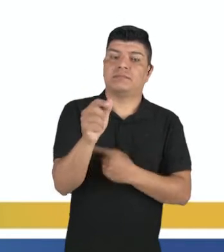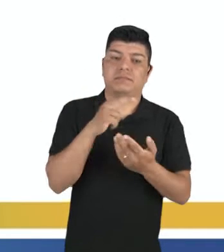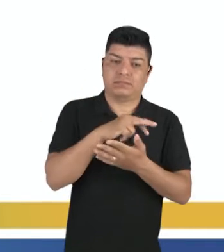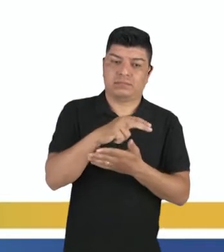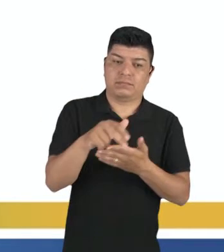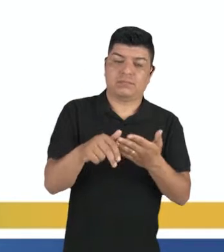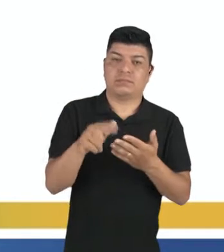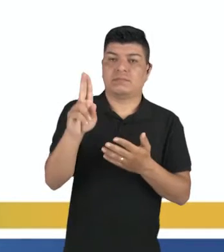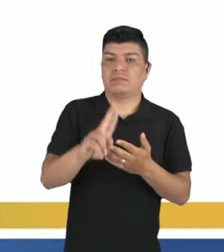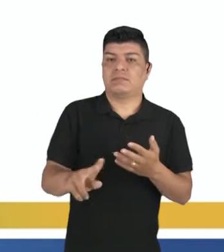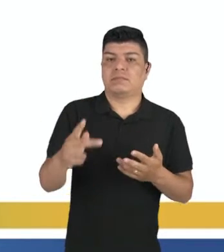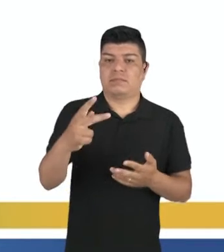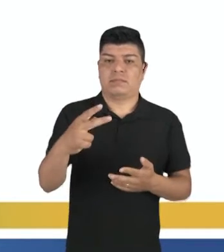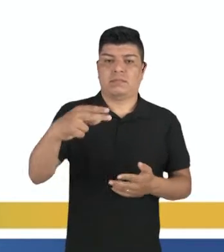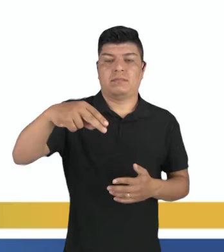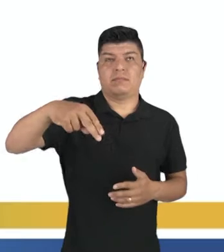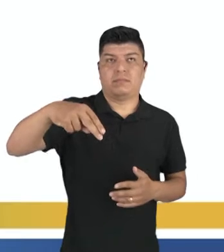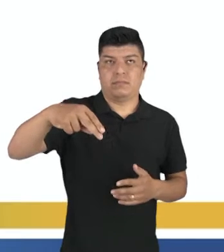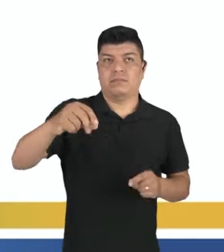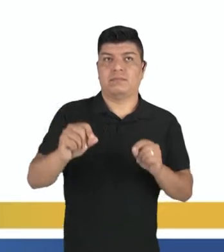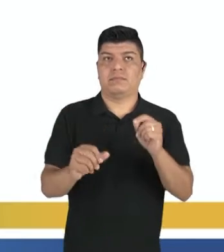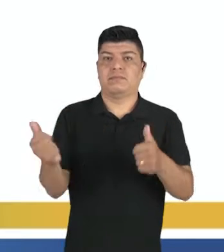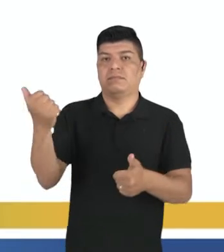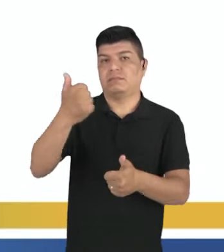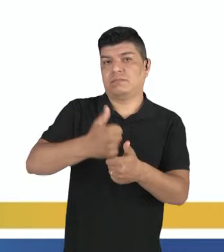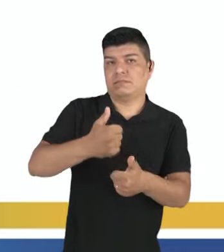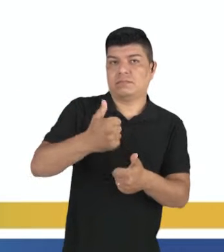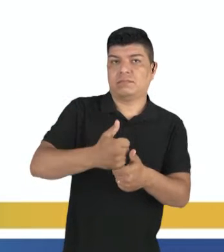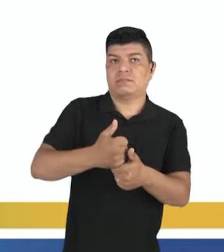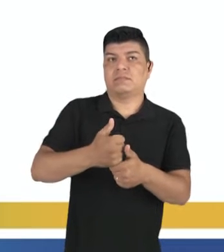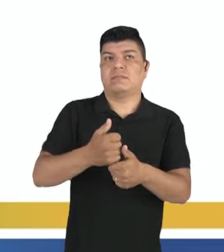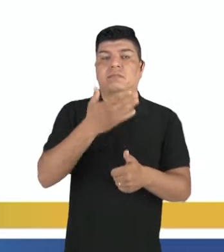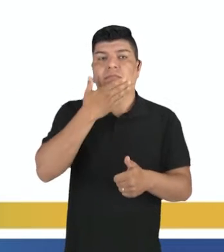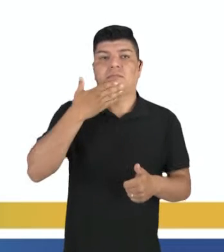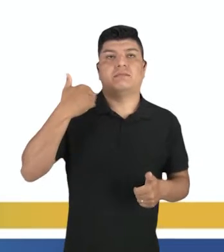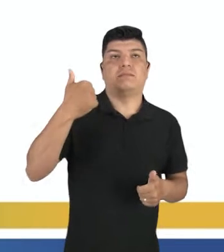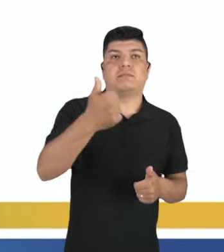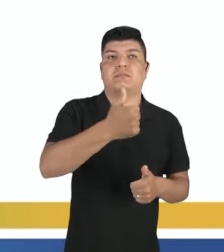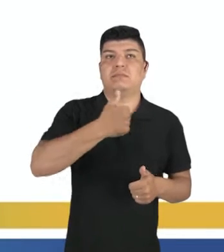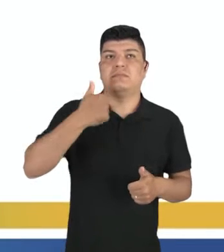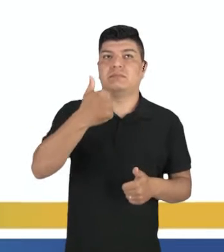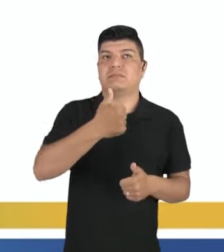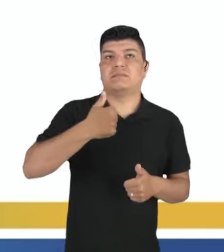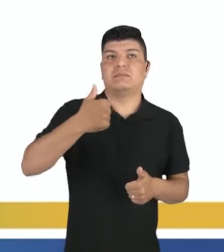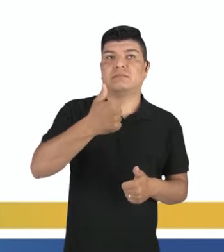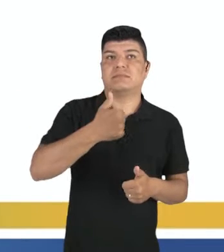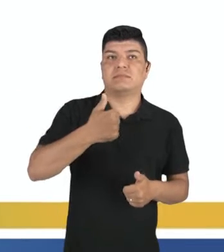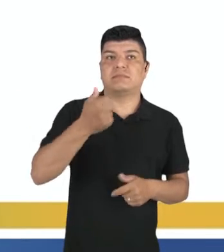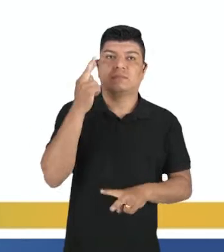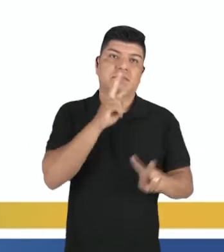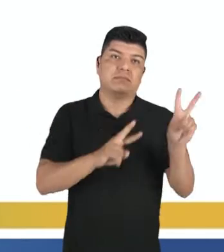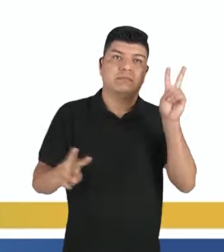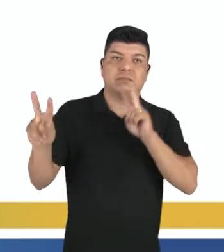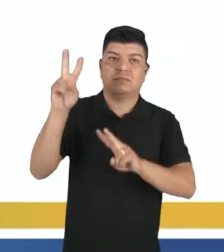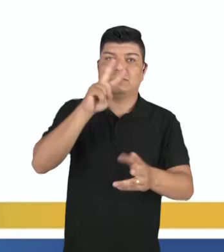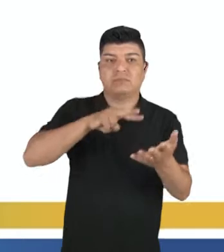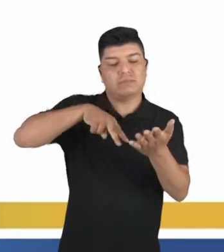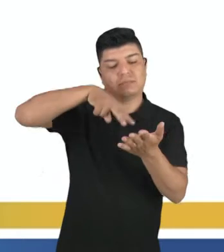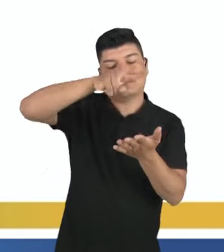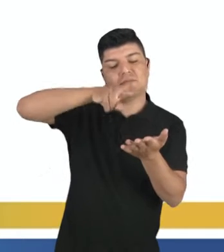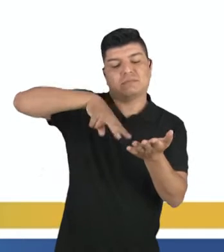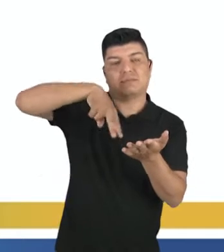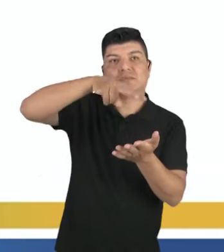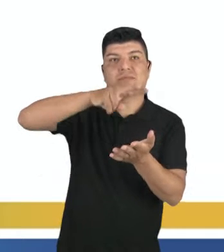diversas vezes o pronome para dar essa substituição e melhorar a visão e a leitura do seu